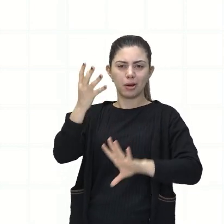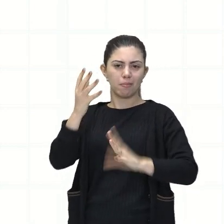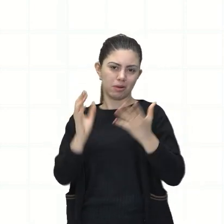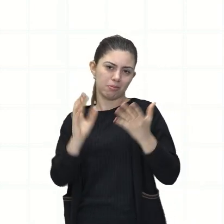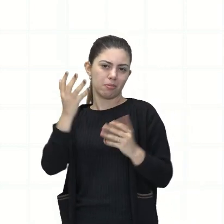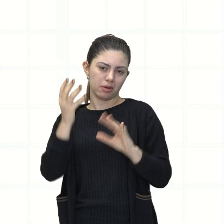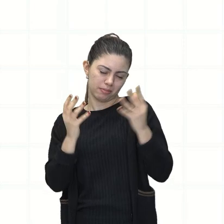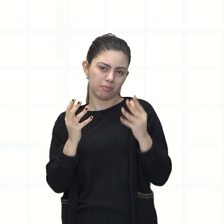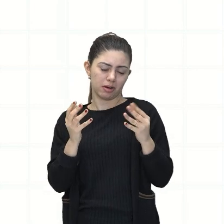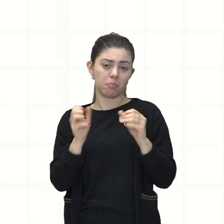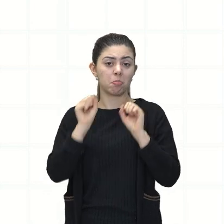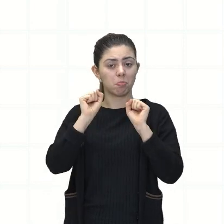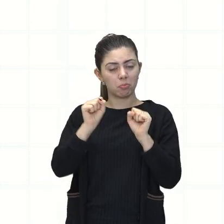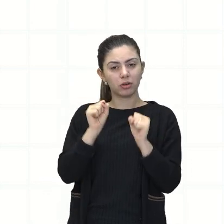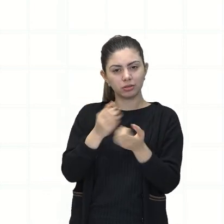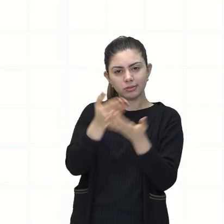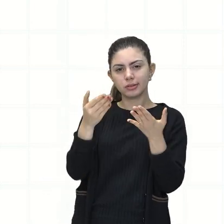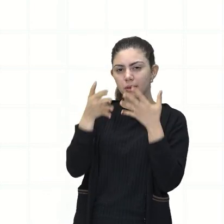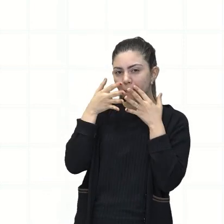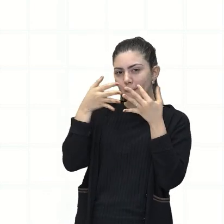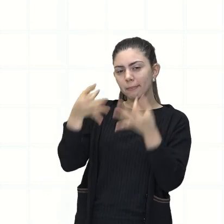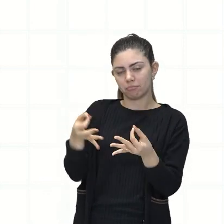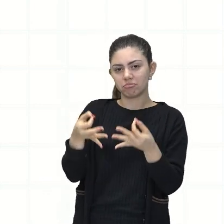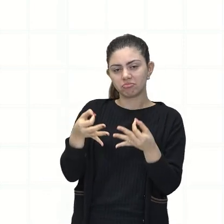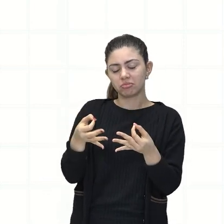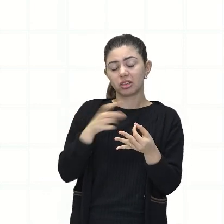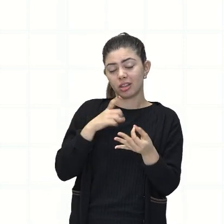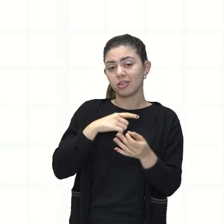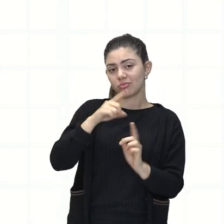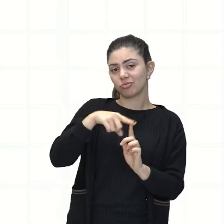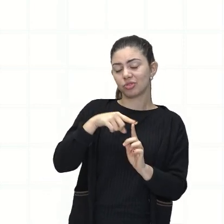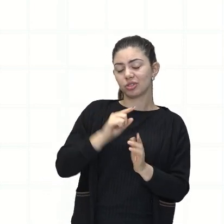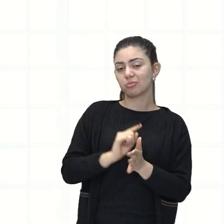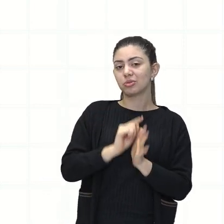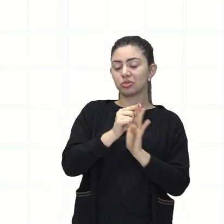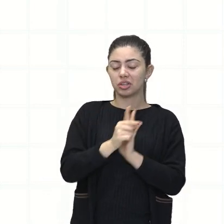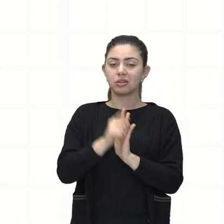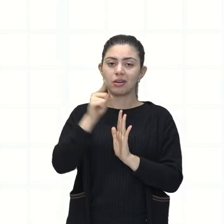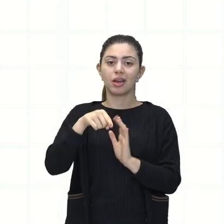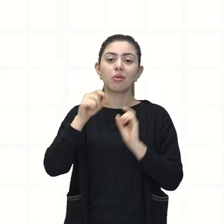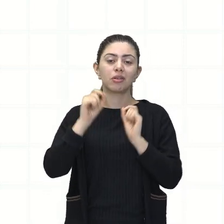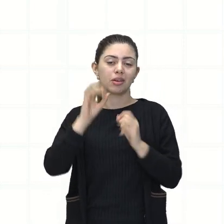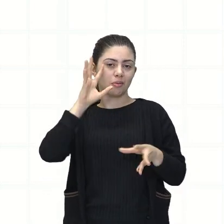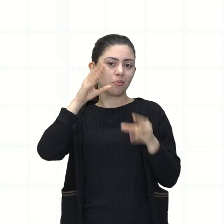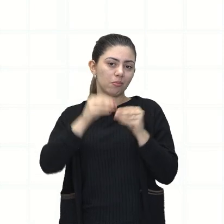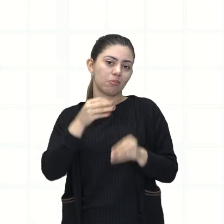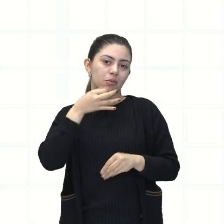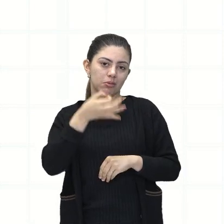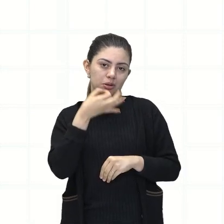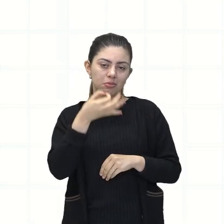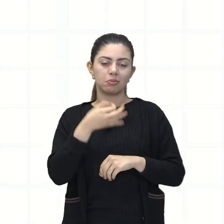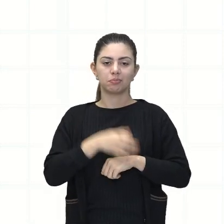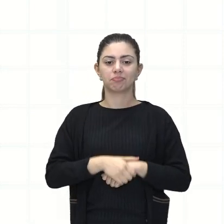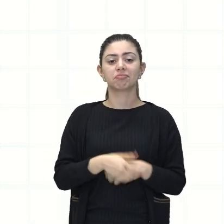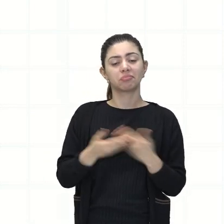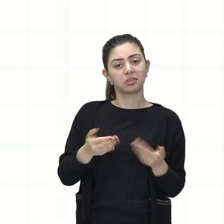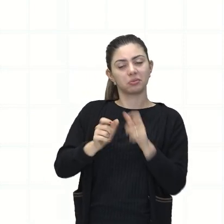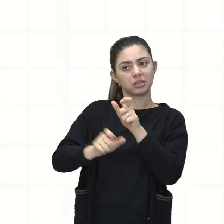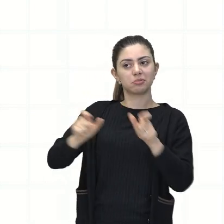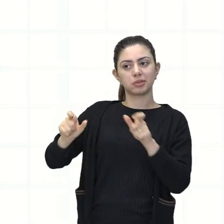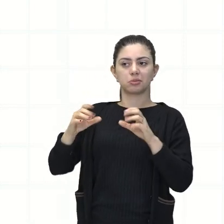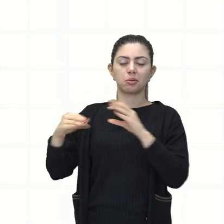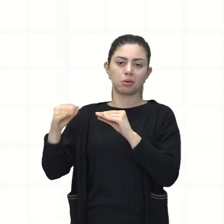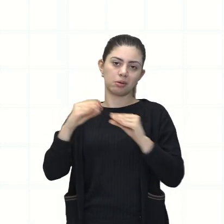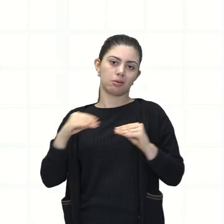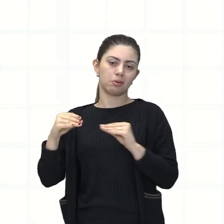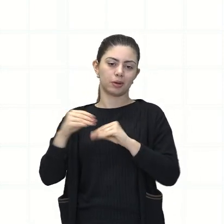acontecendo em geral, você pode observar este tipo de resenha crítica, né? Que as pessoas vão comentando a